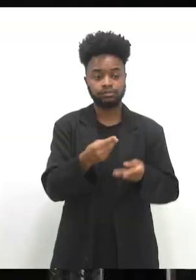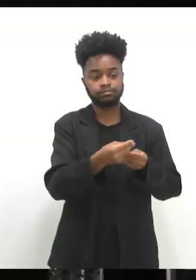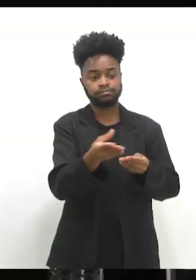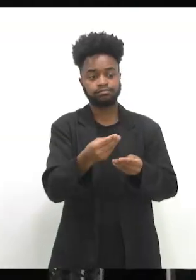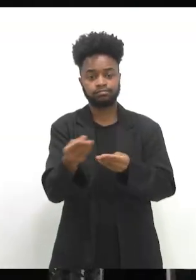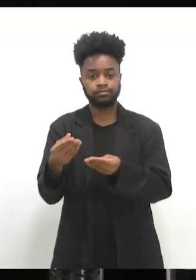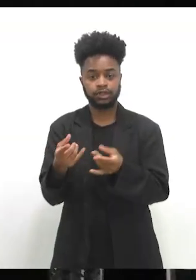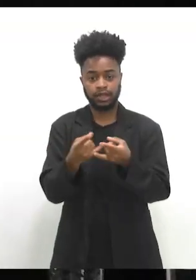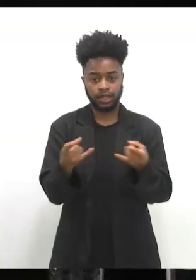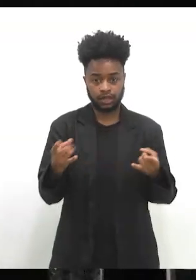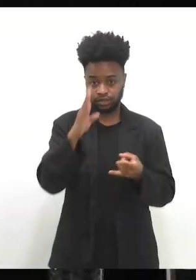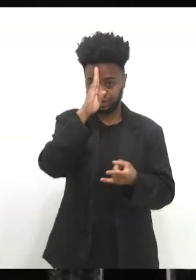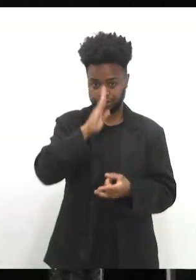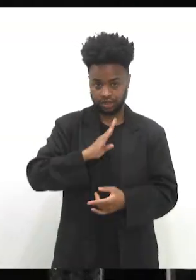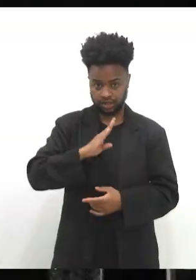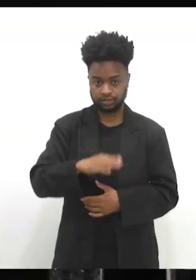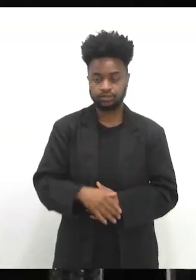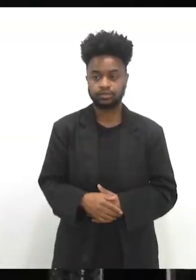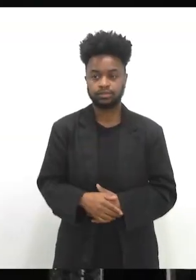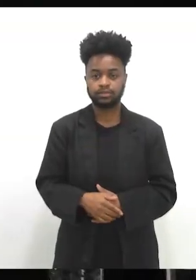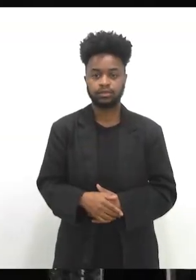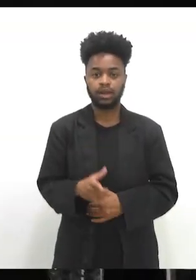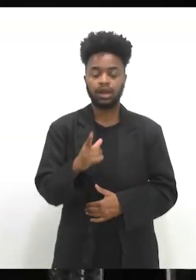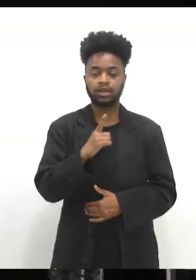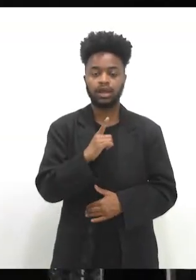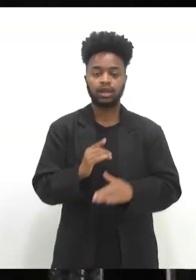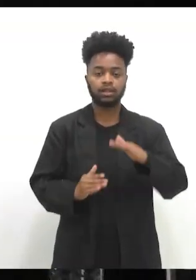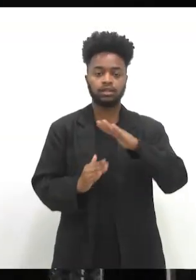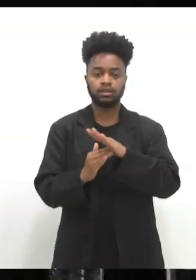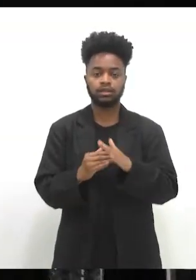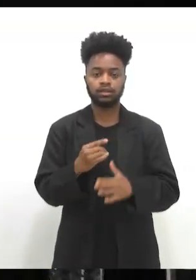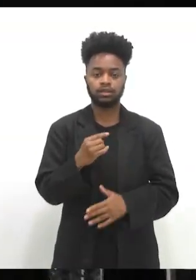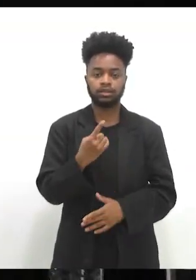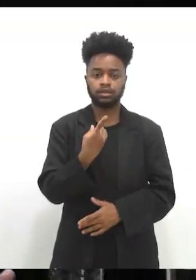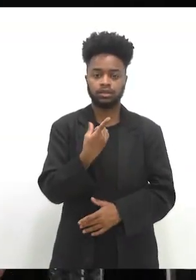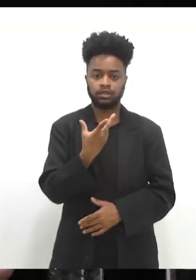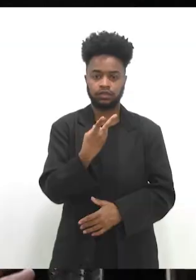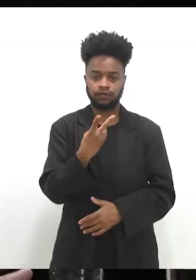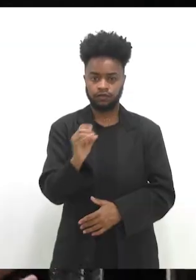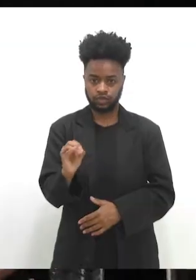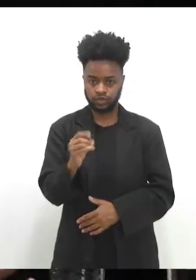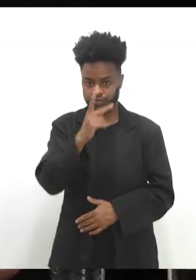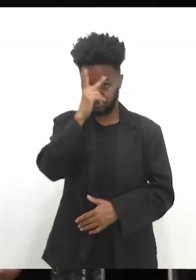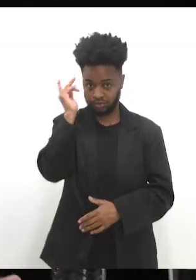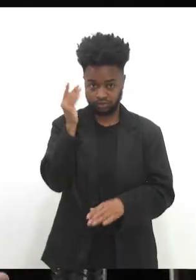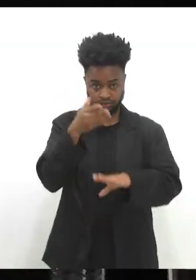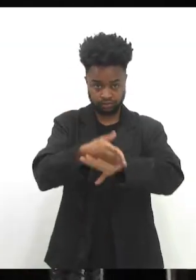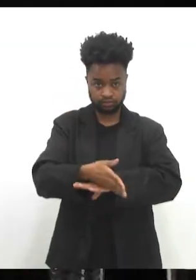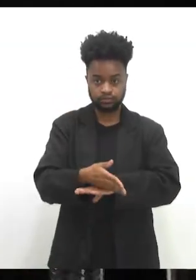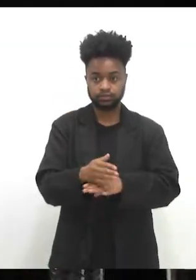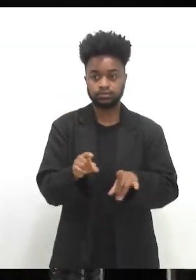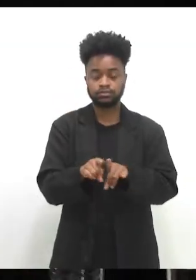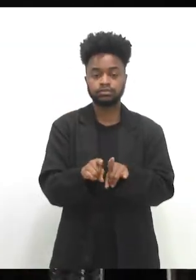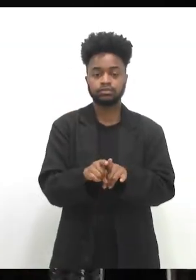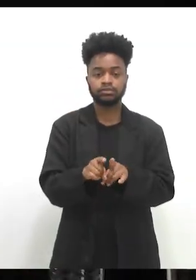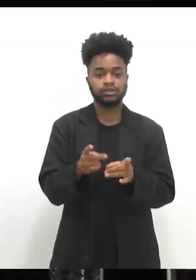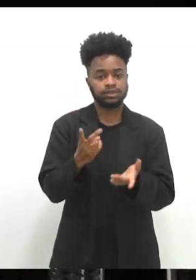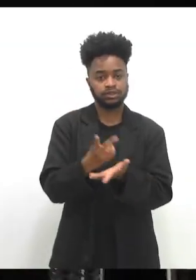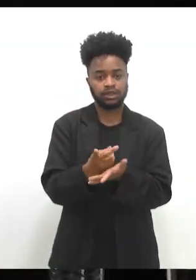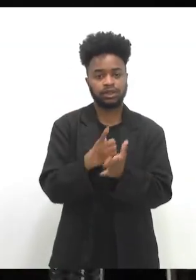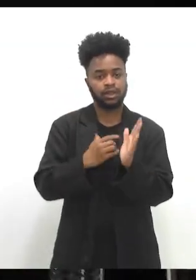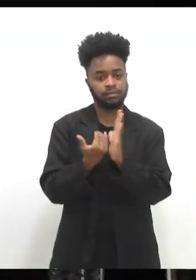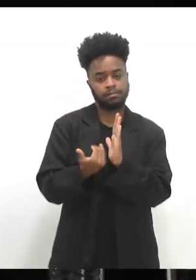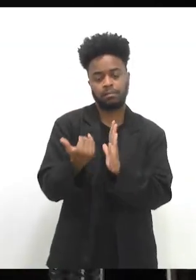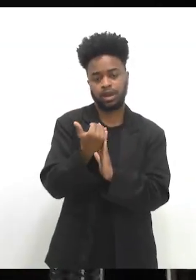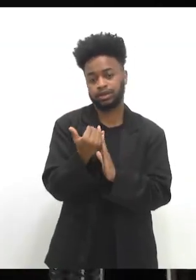vocês têm a distribuição dos ingressos de forma gratuita. A gente tem uma lotação de 100, 120 lugares, assim, e sempre pedem a mais